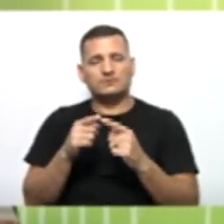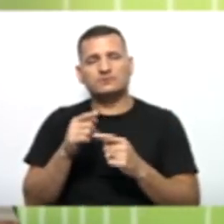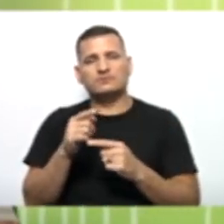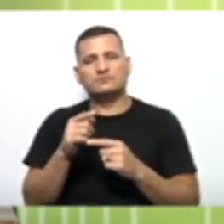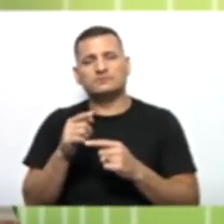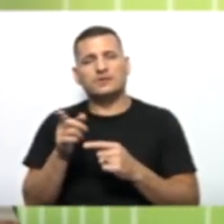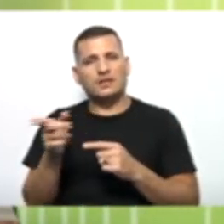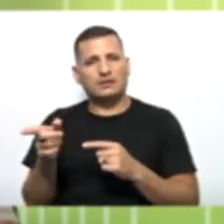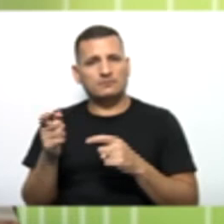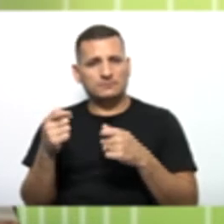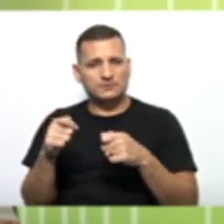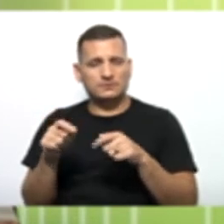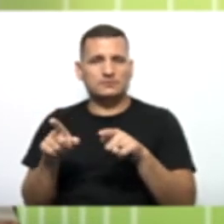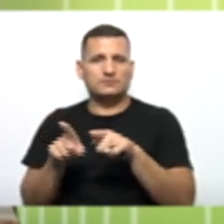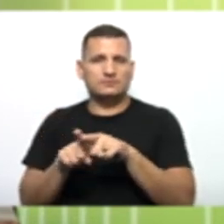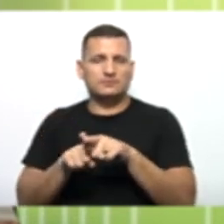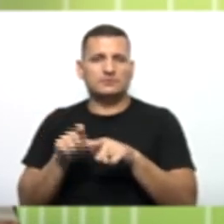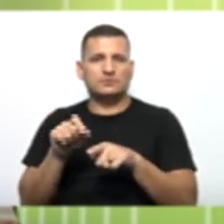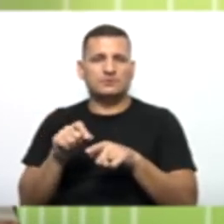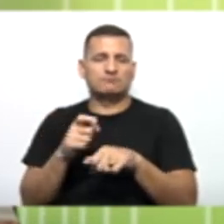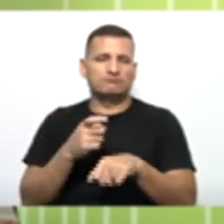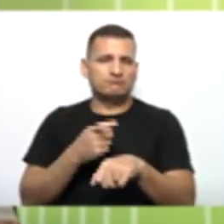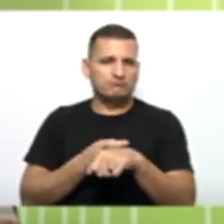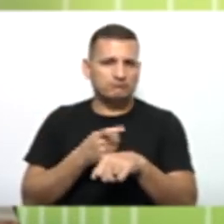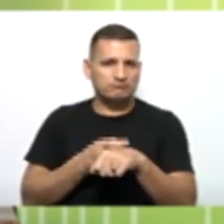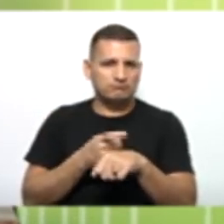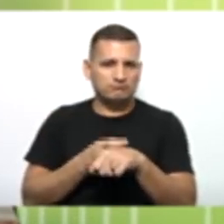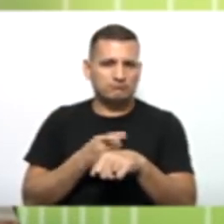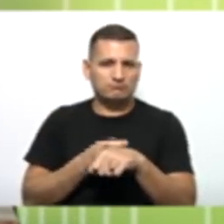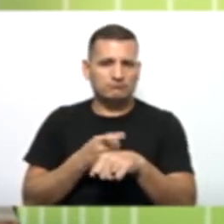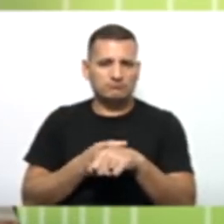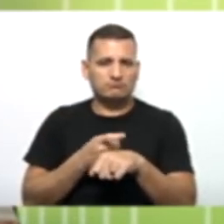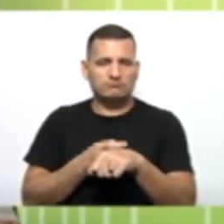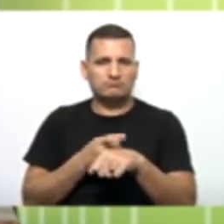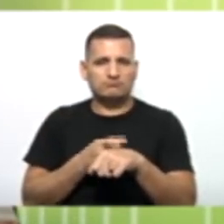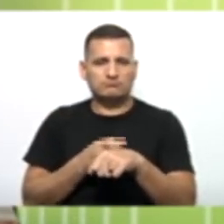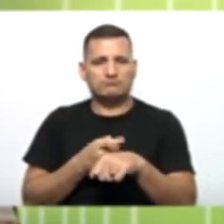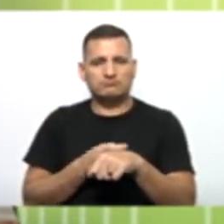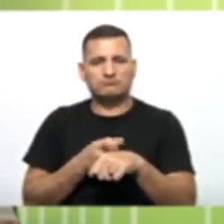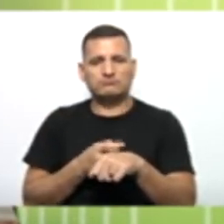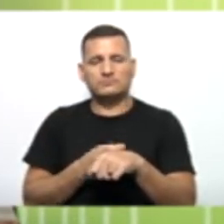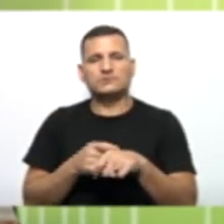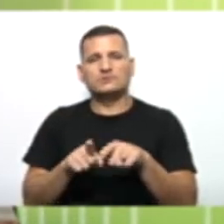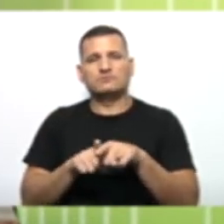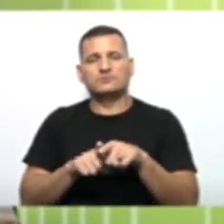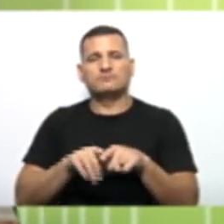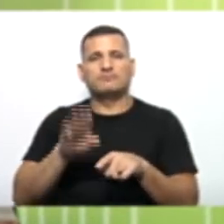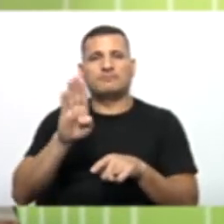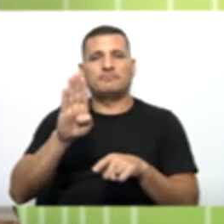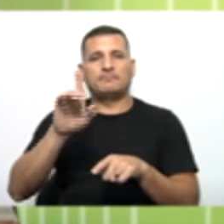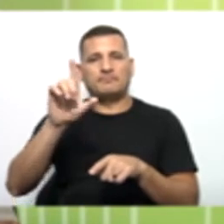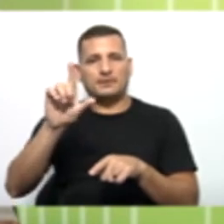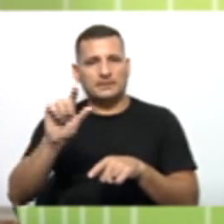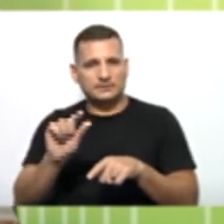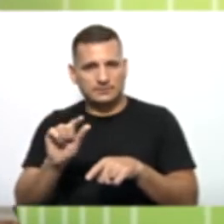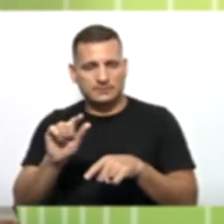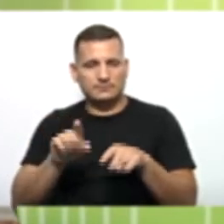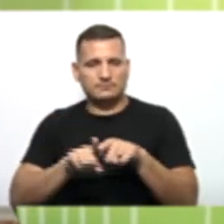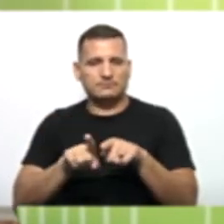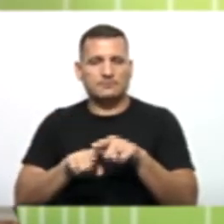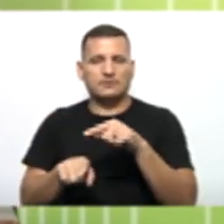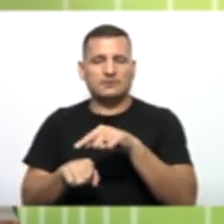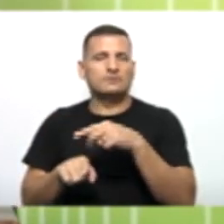ela também precisa ser resistente, não só a impactos, mas também precisa ser resistente a bactérias, e não pode se